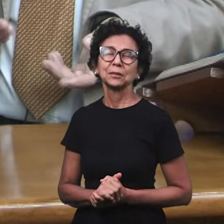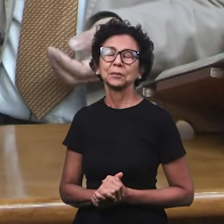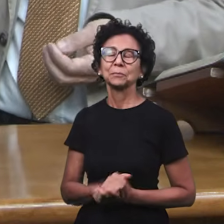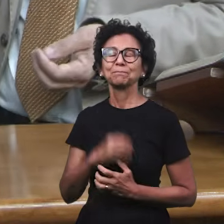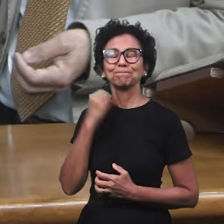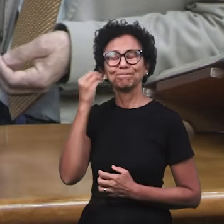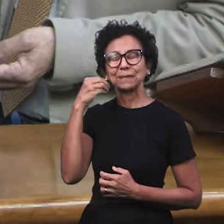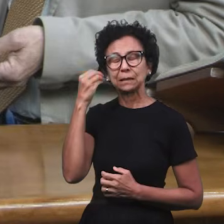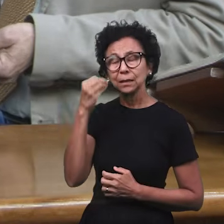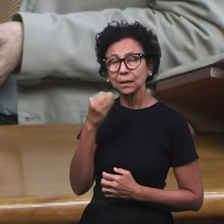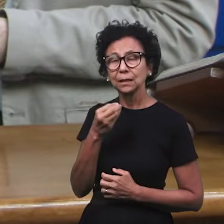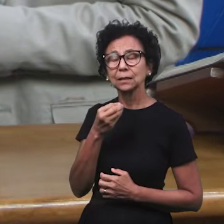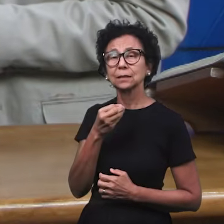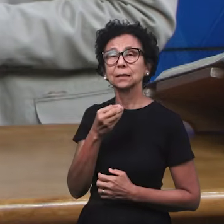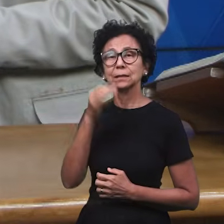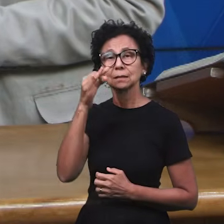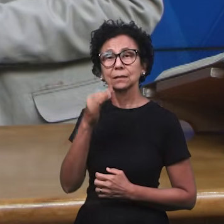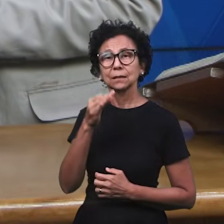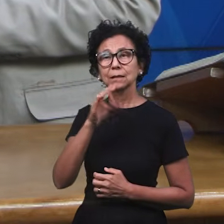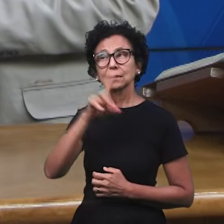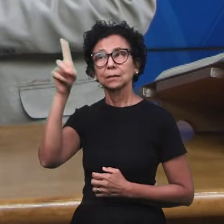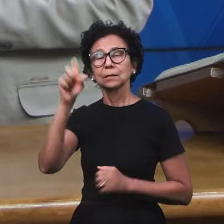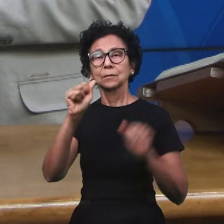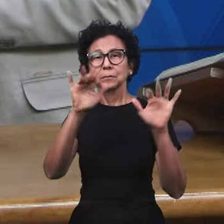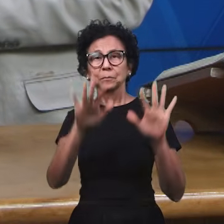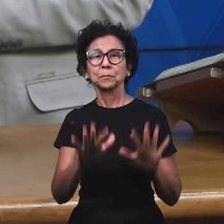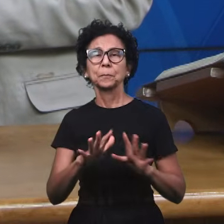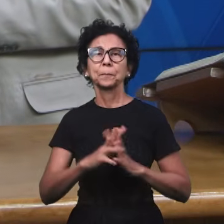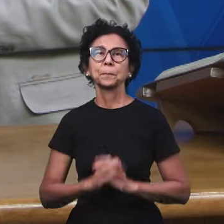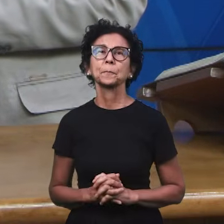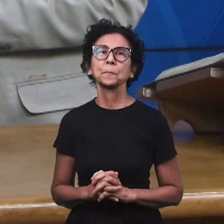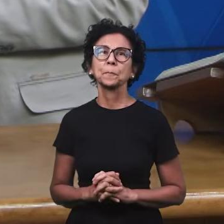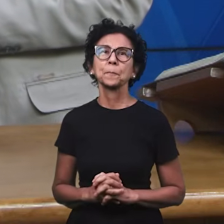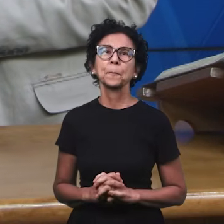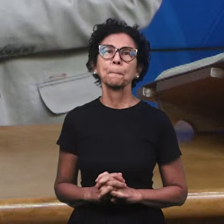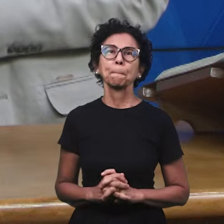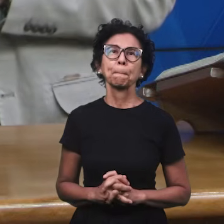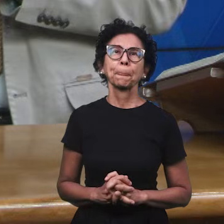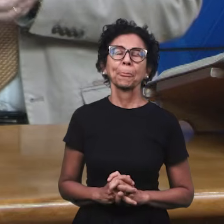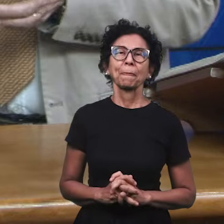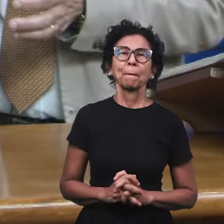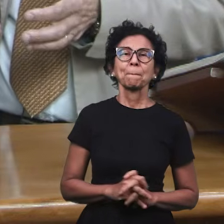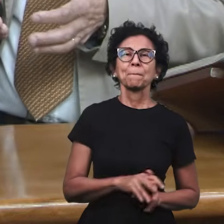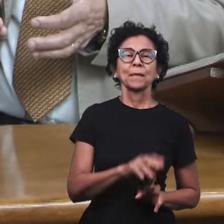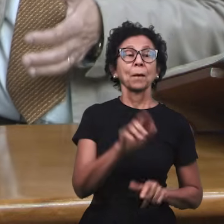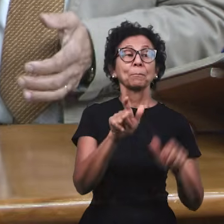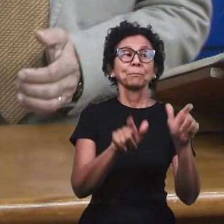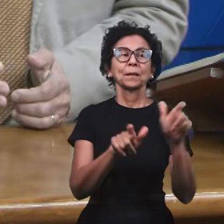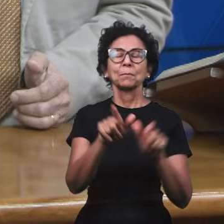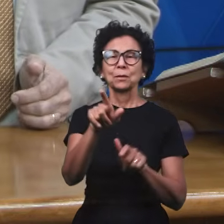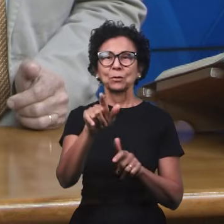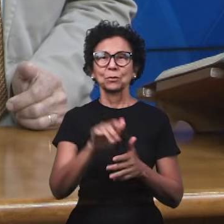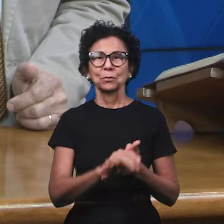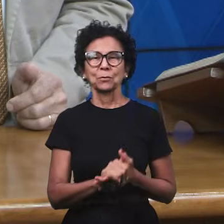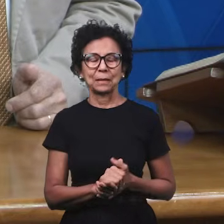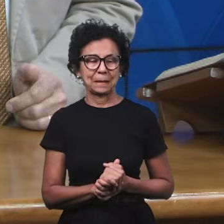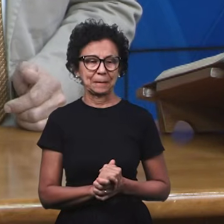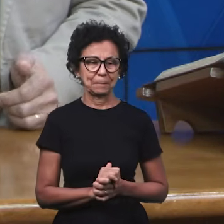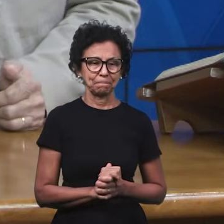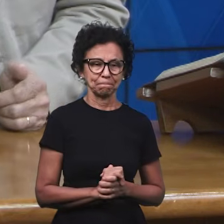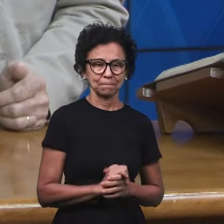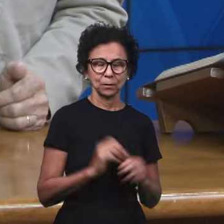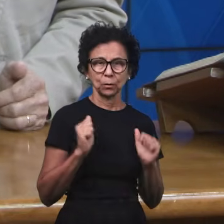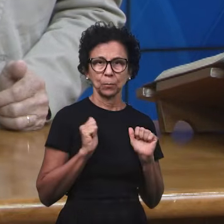que a bênção vai vir do alto. Da mesma forma, investigar a própria glória. Há pessoas que fazem alguma